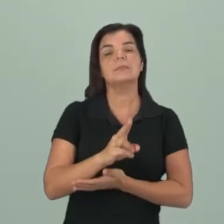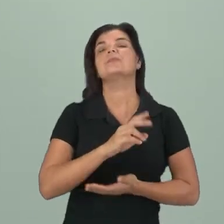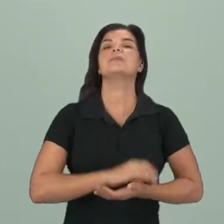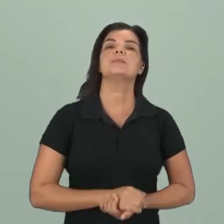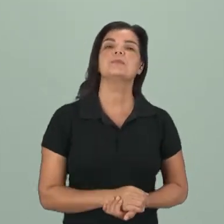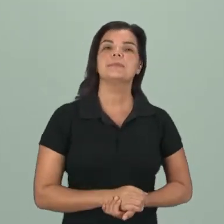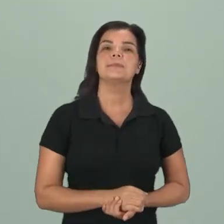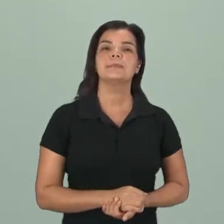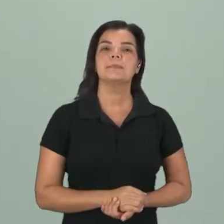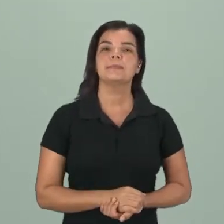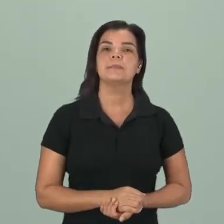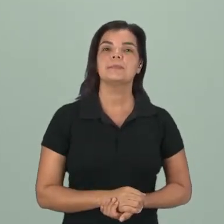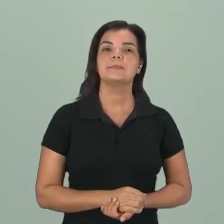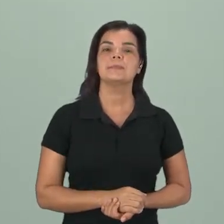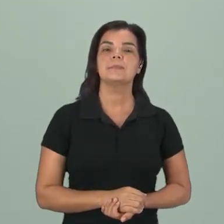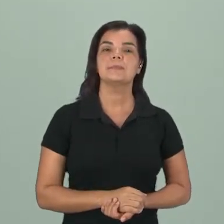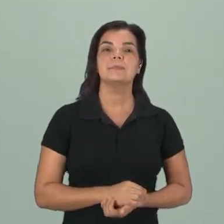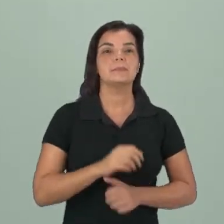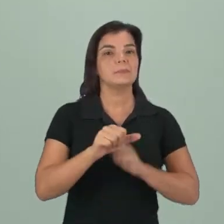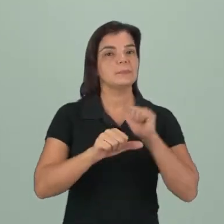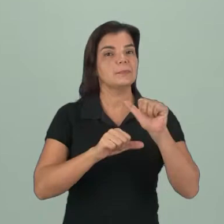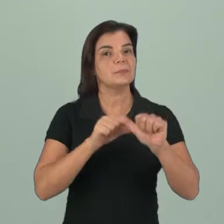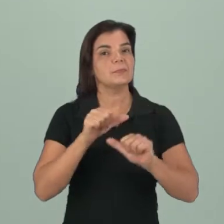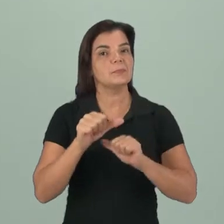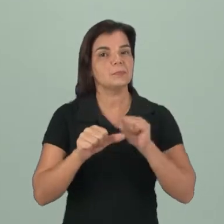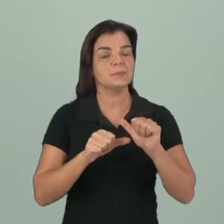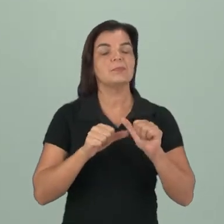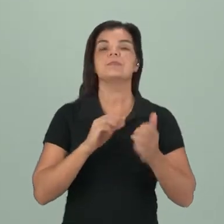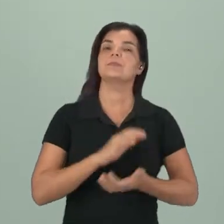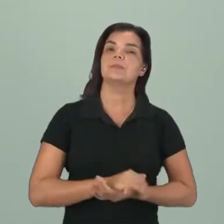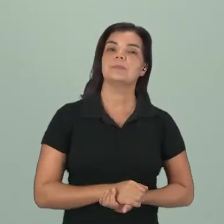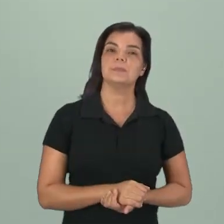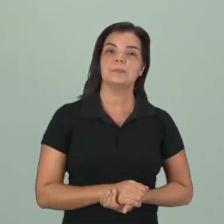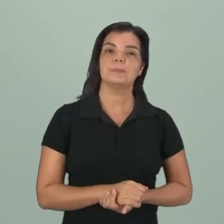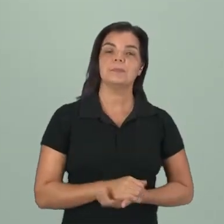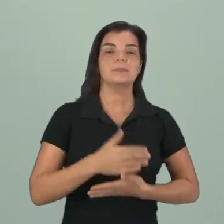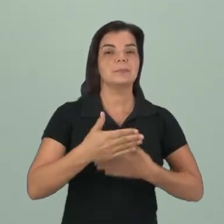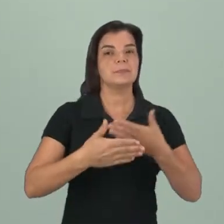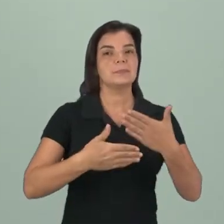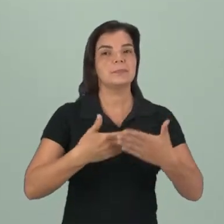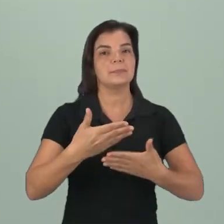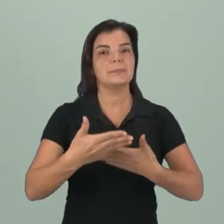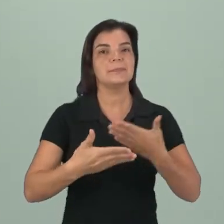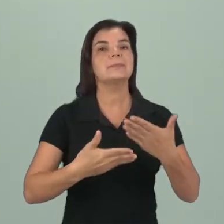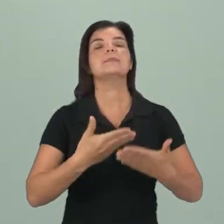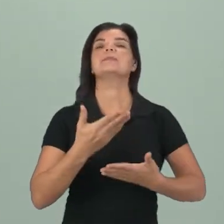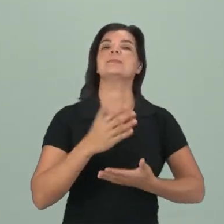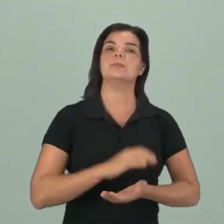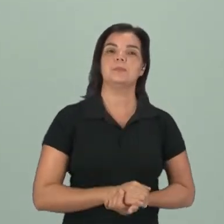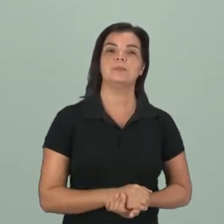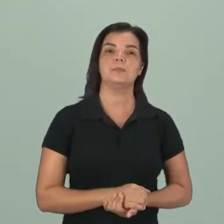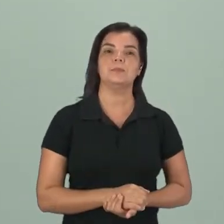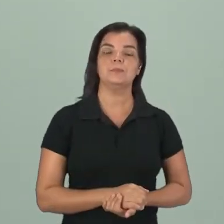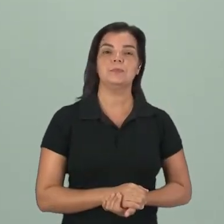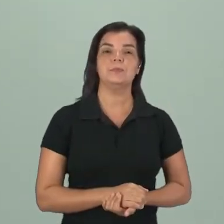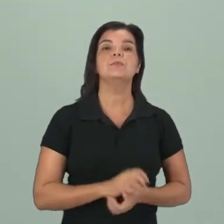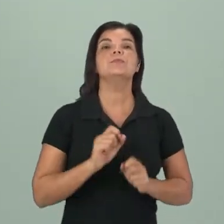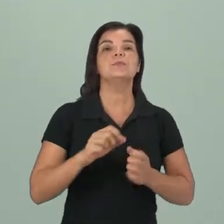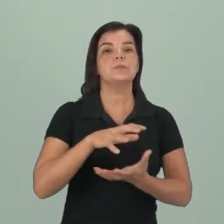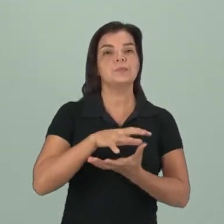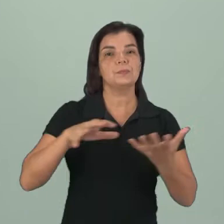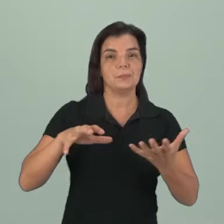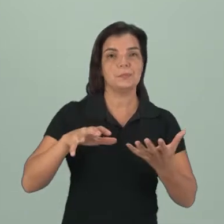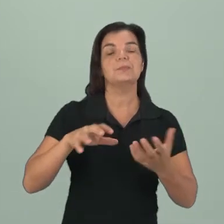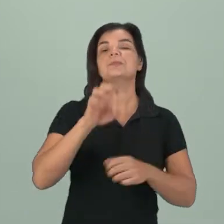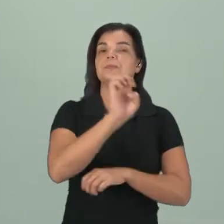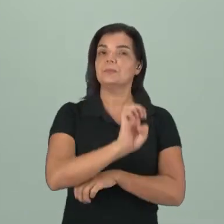segmento de mudanças e, enfim, de processos no continente europeu.